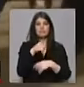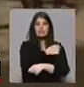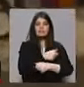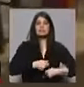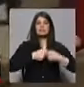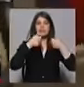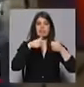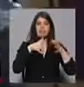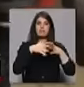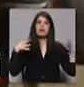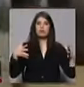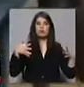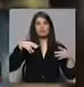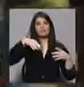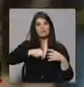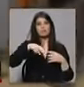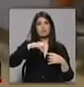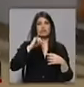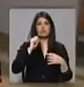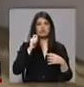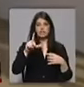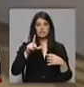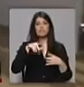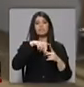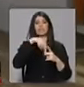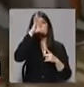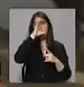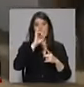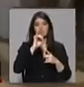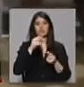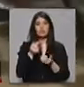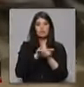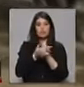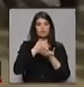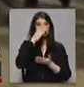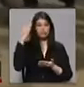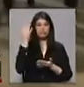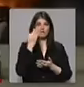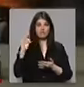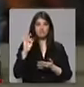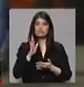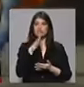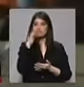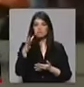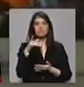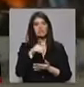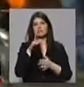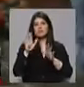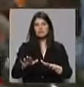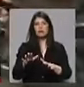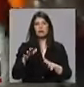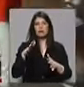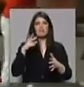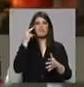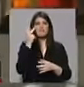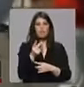do Niger. O ministro dos Negócios Estrangeiros francês já condenou o recurso à violência no Niger e a Embaixada de França